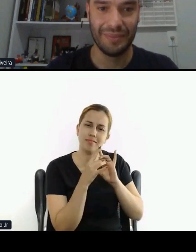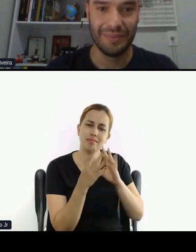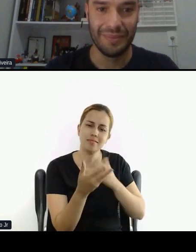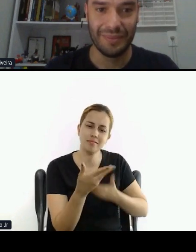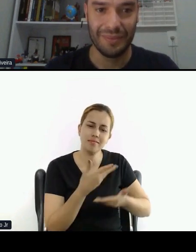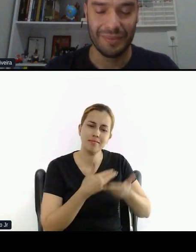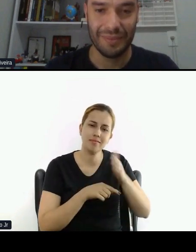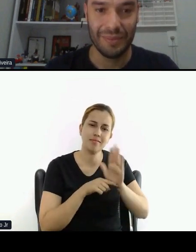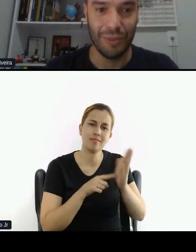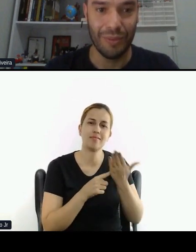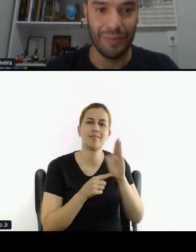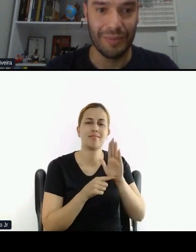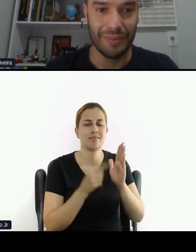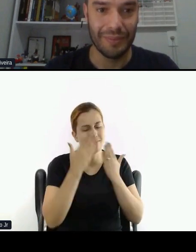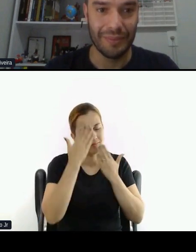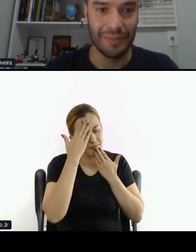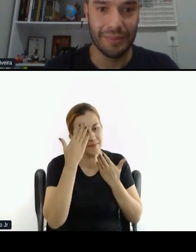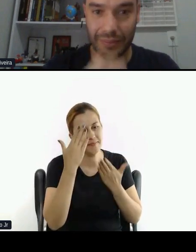vocês